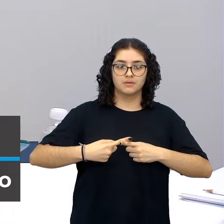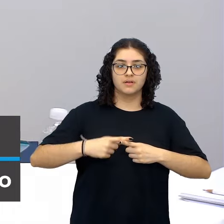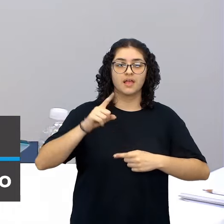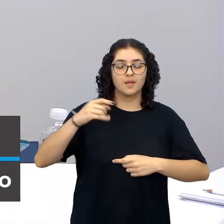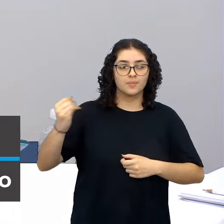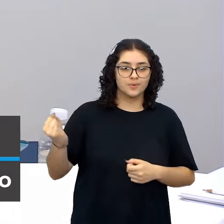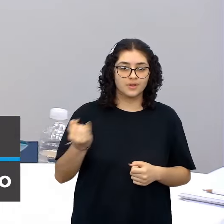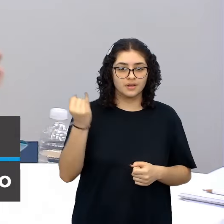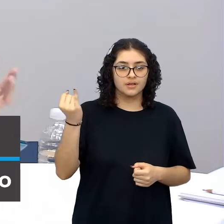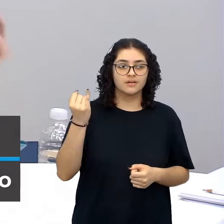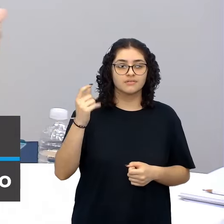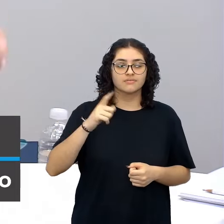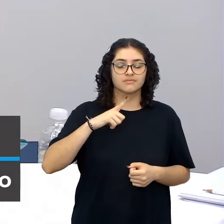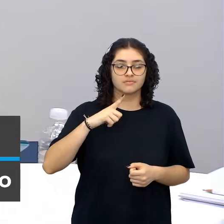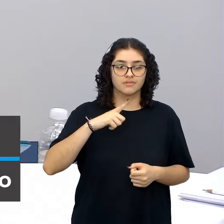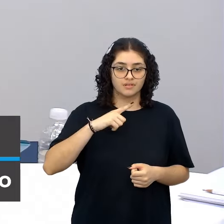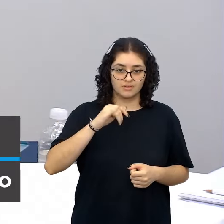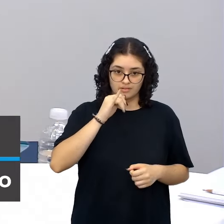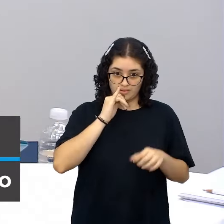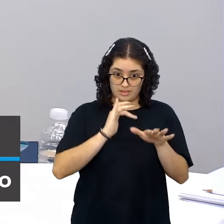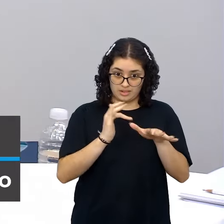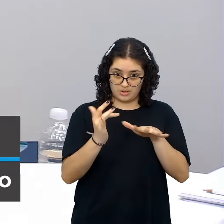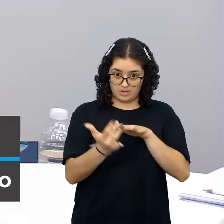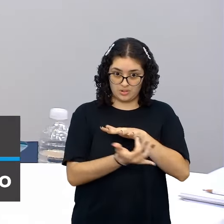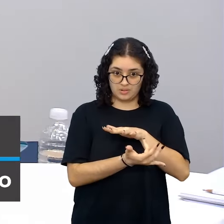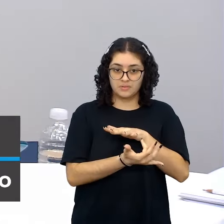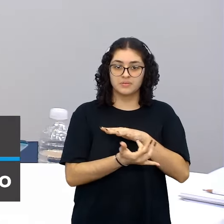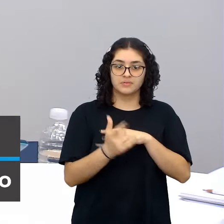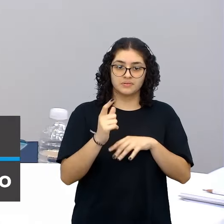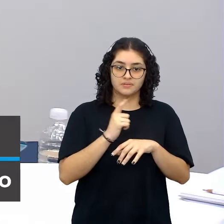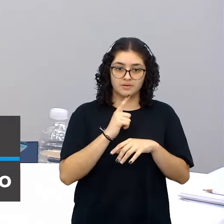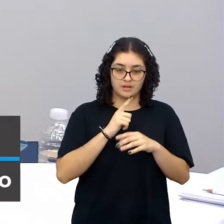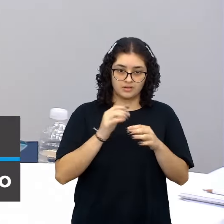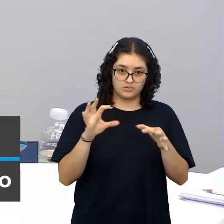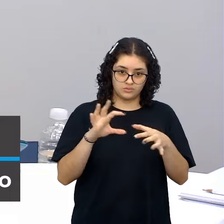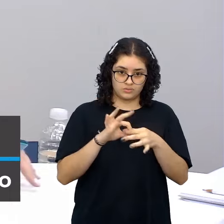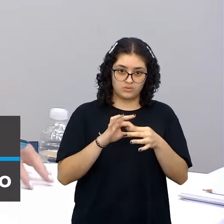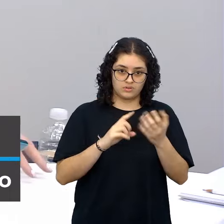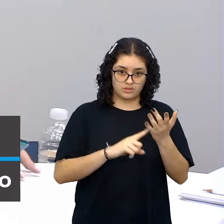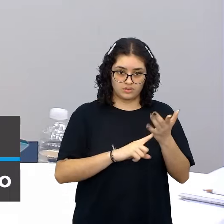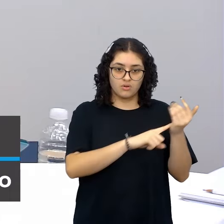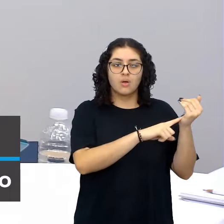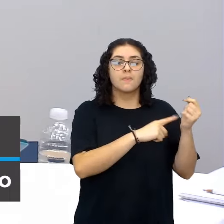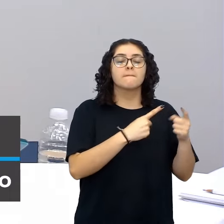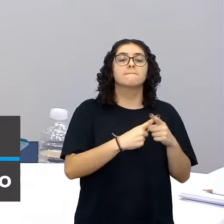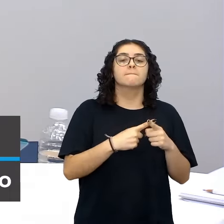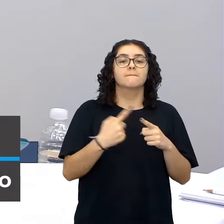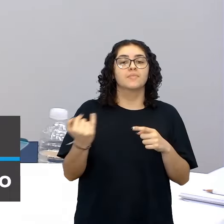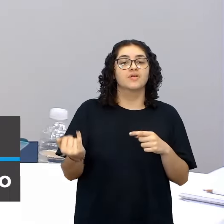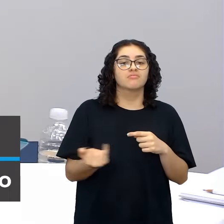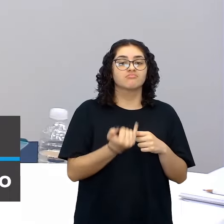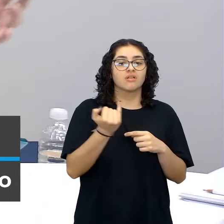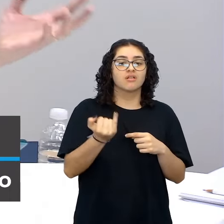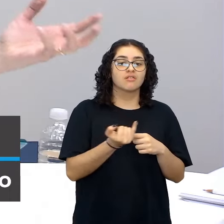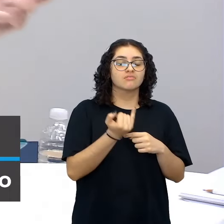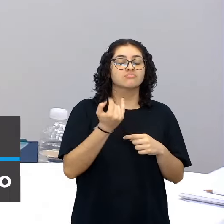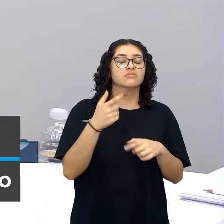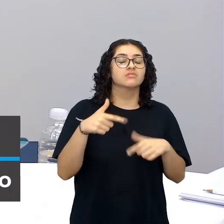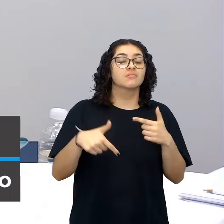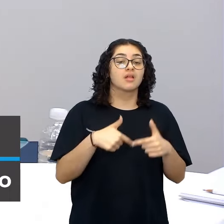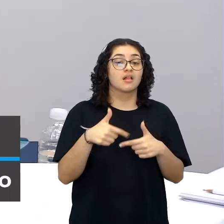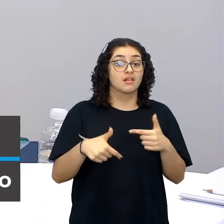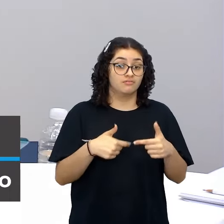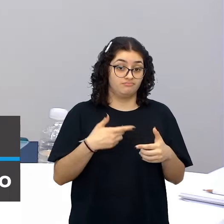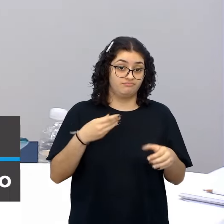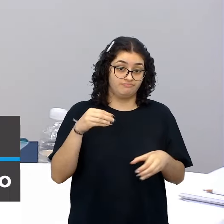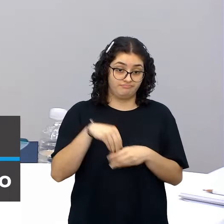trabalhar essas questões, embora a rede social ela é ligada na tecnologia, por que é importante trabalhar no desplugado. E é essa